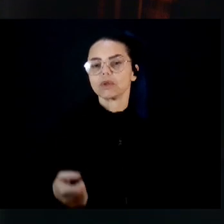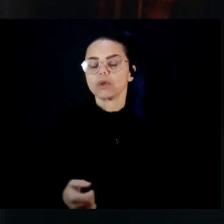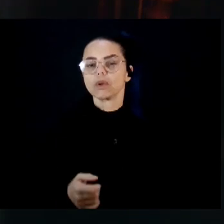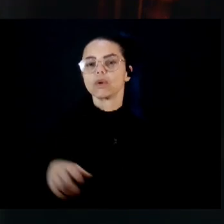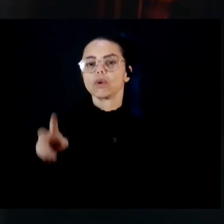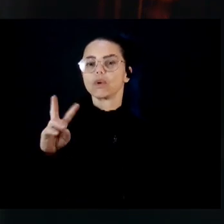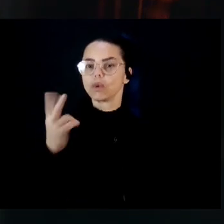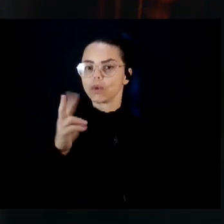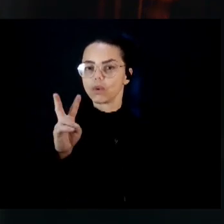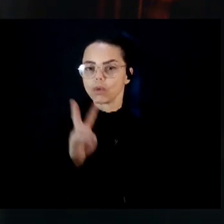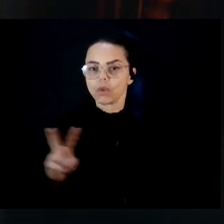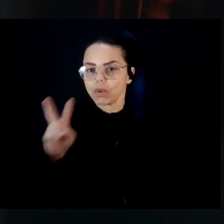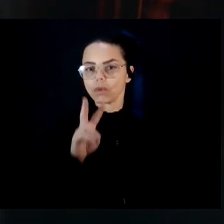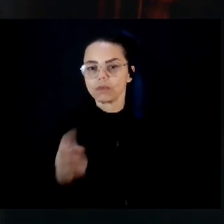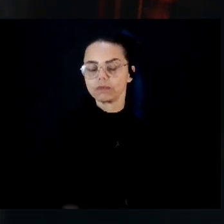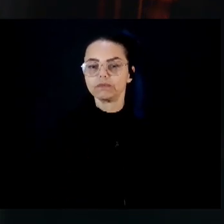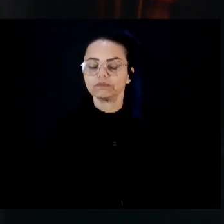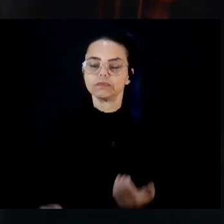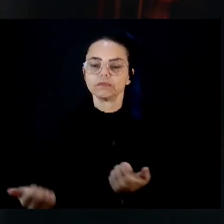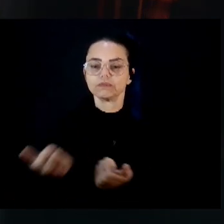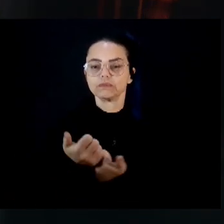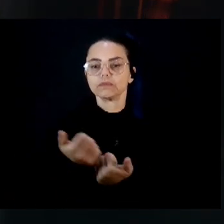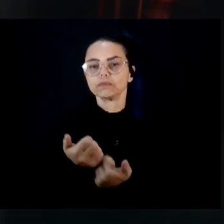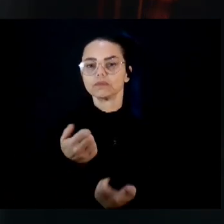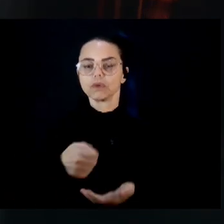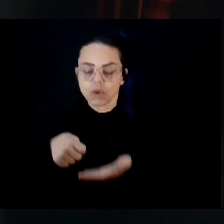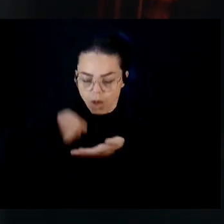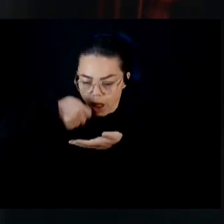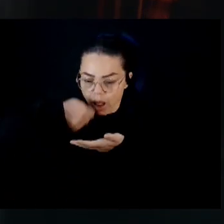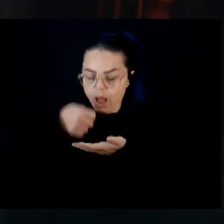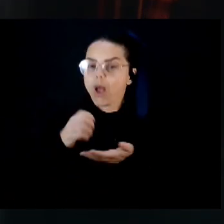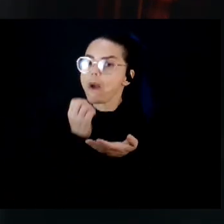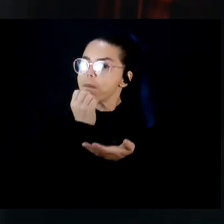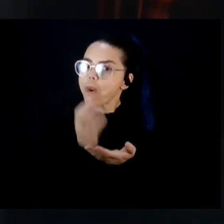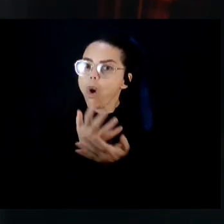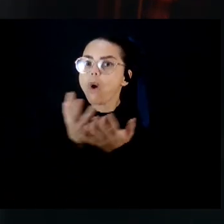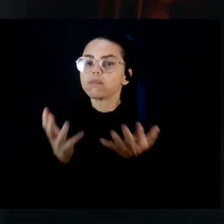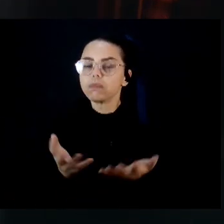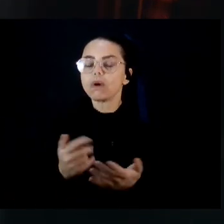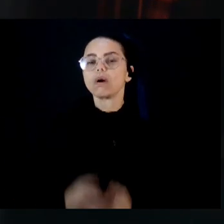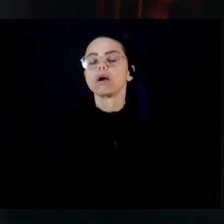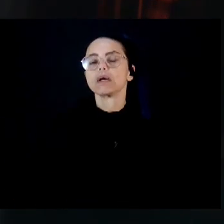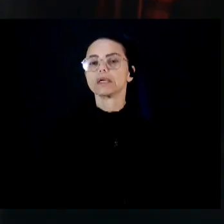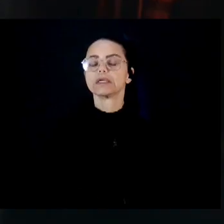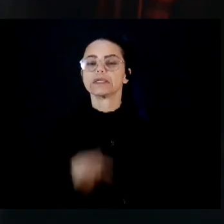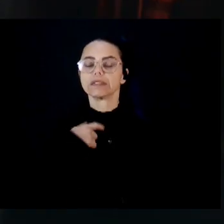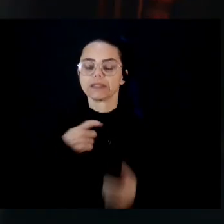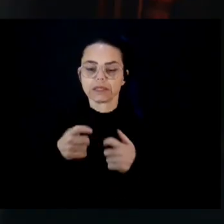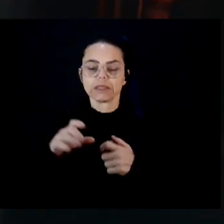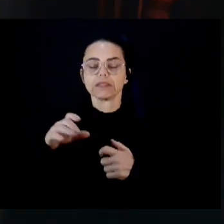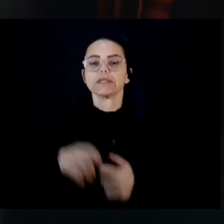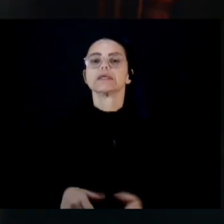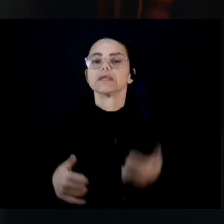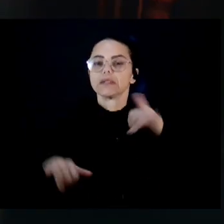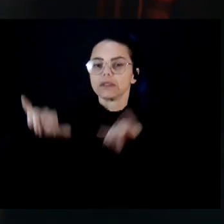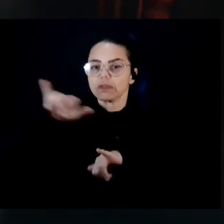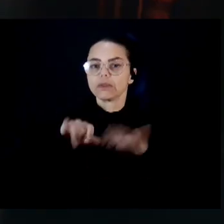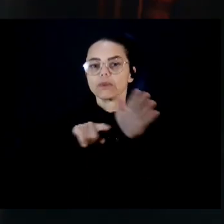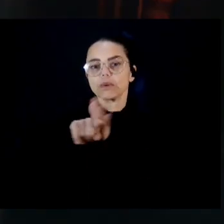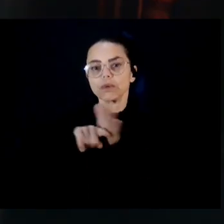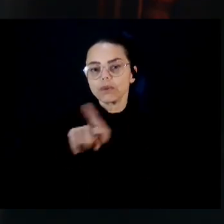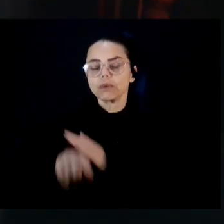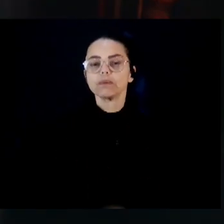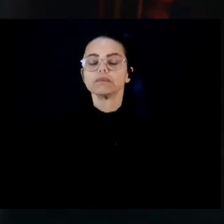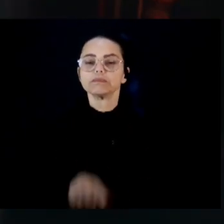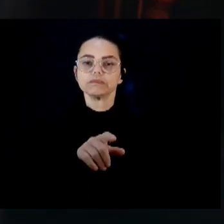fatores individuais: alimentação, condição de saúde, histórico clínico e exames laboratoriais. Doutor, o consumo